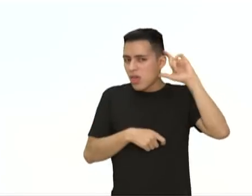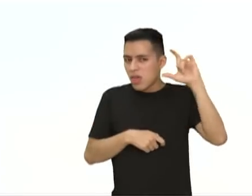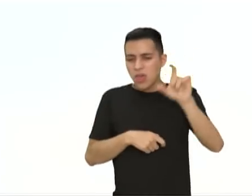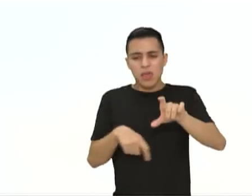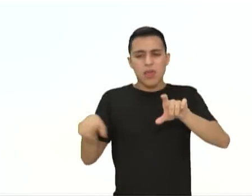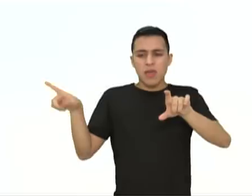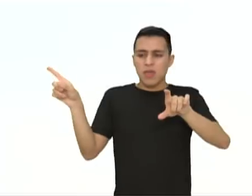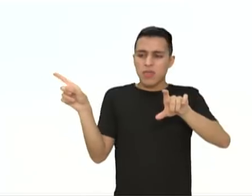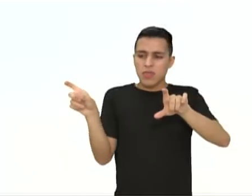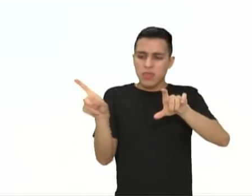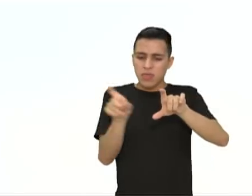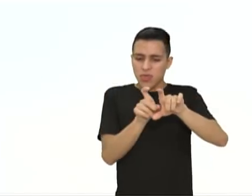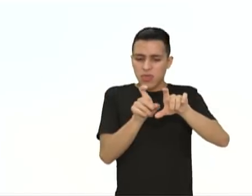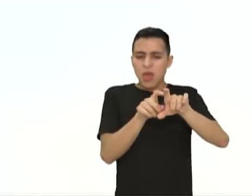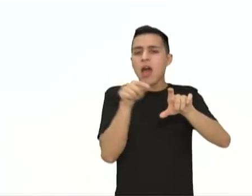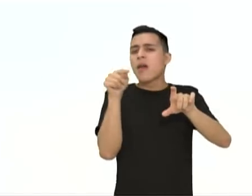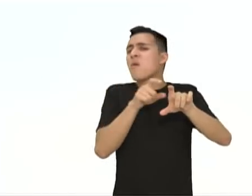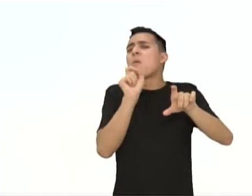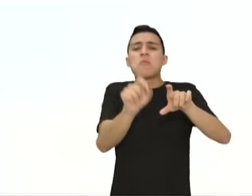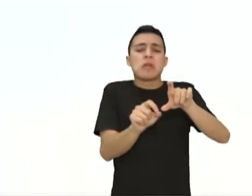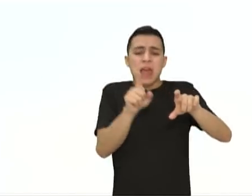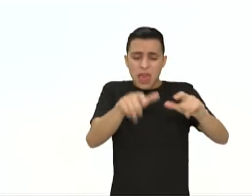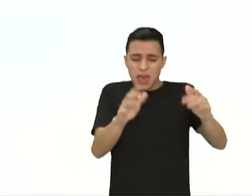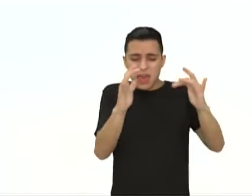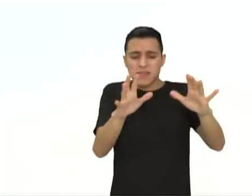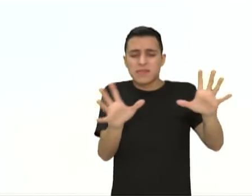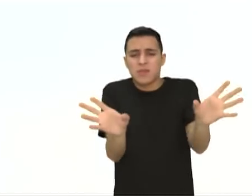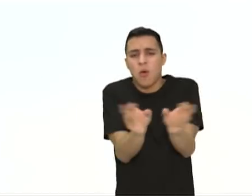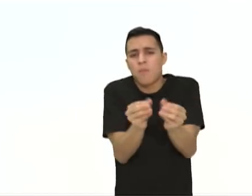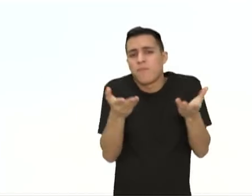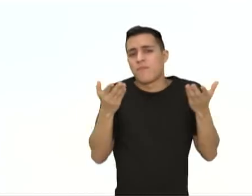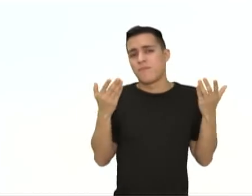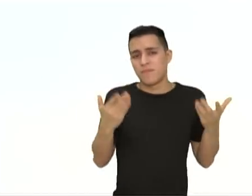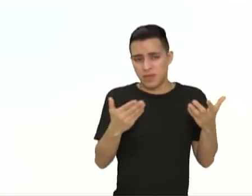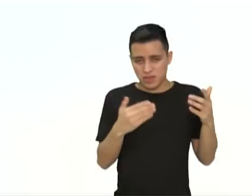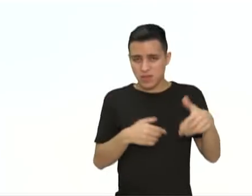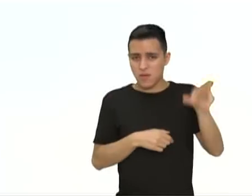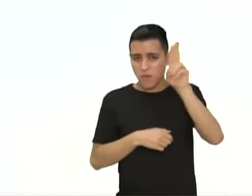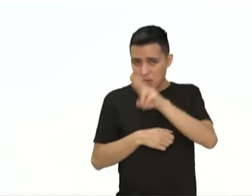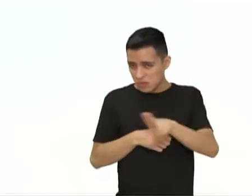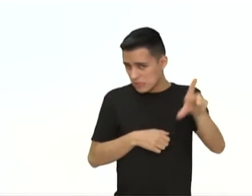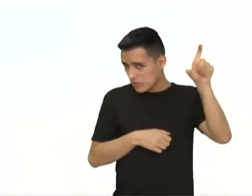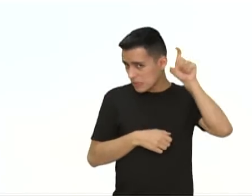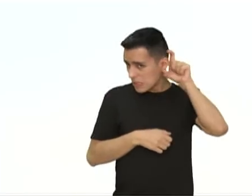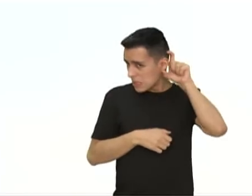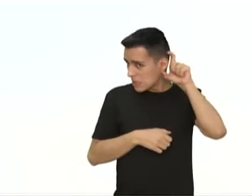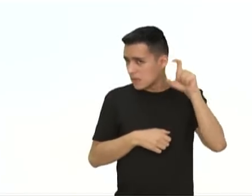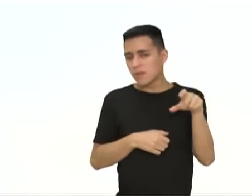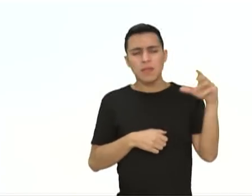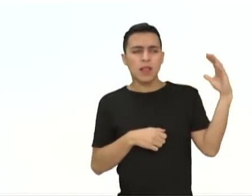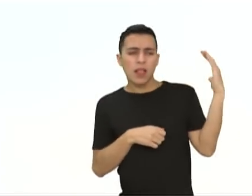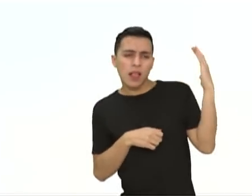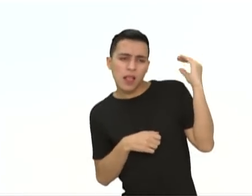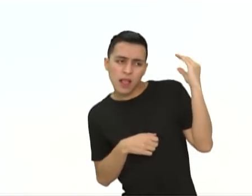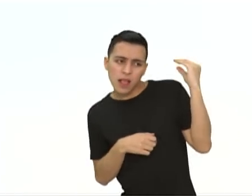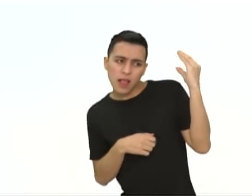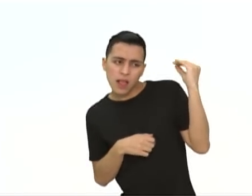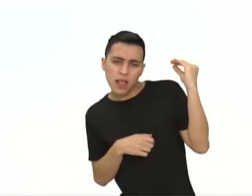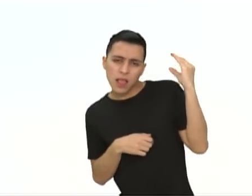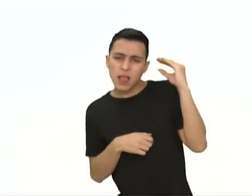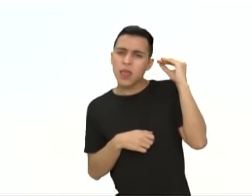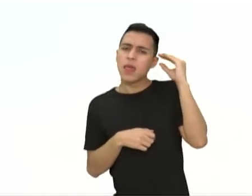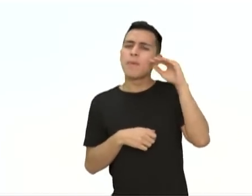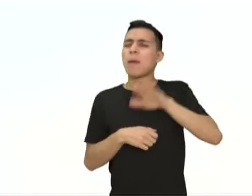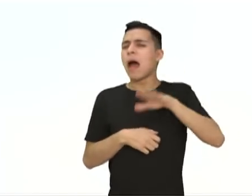exemplo, é interpretado pelo cérebro. Então, nós estamos usando o órgão orelha, alguém está falando aqui no pé da orelha,